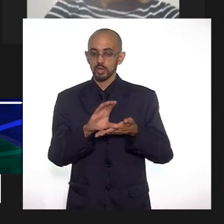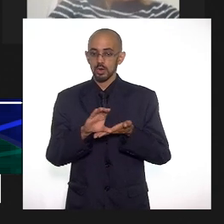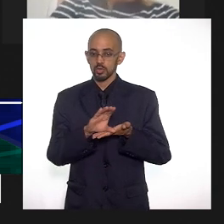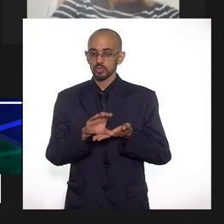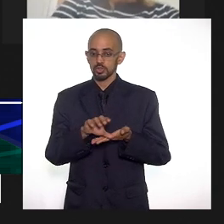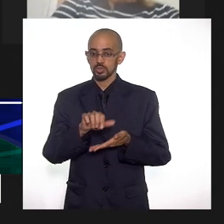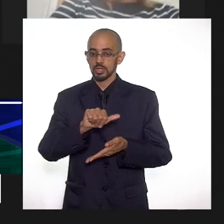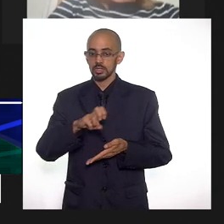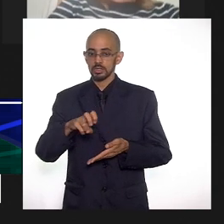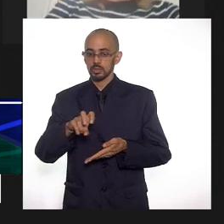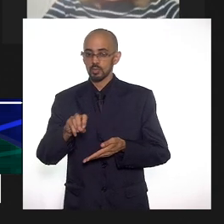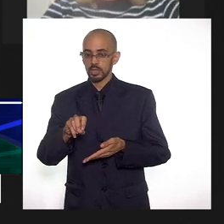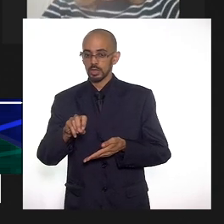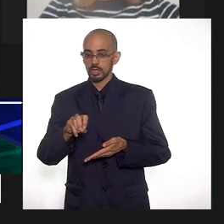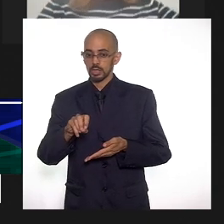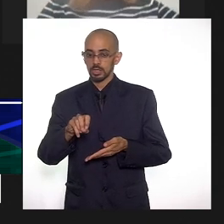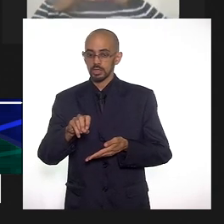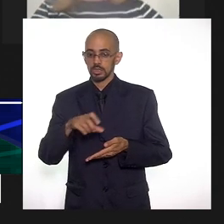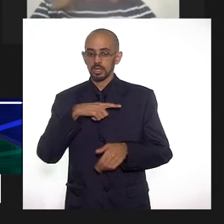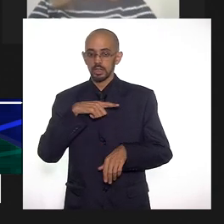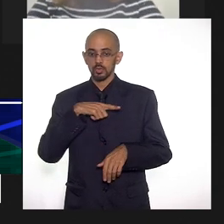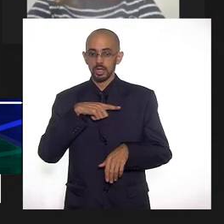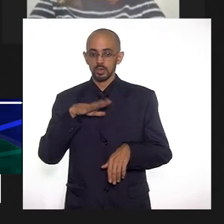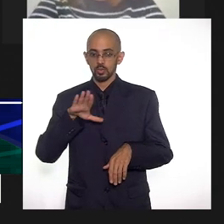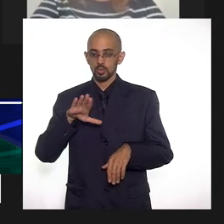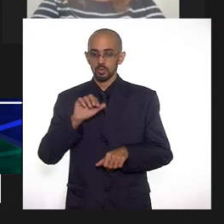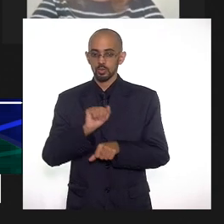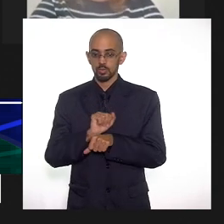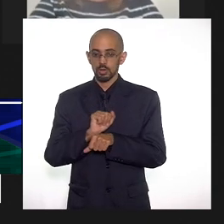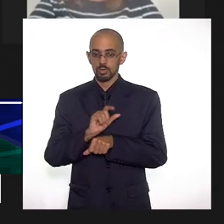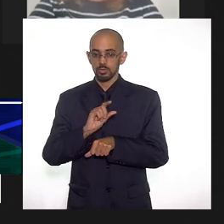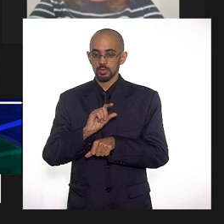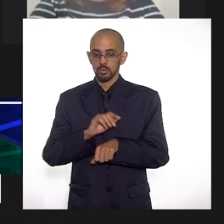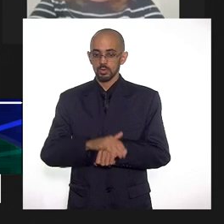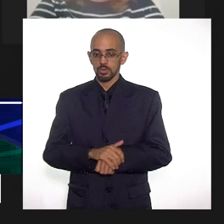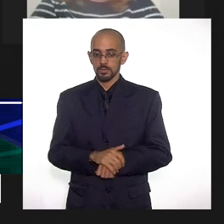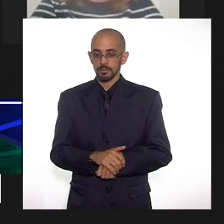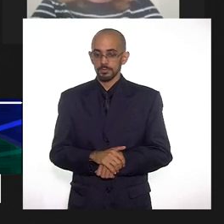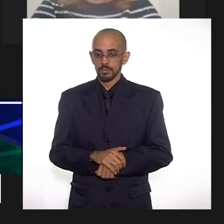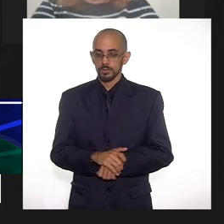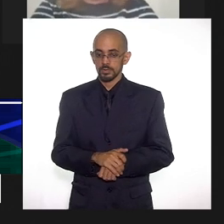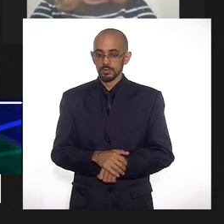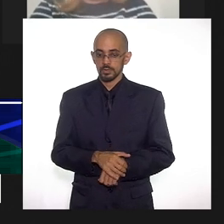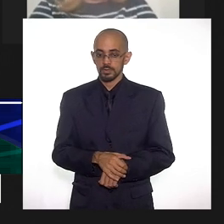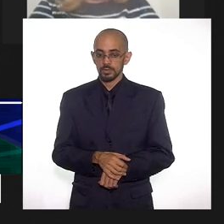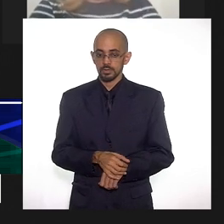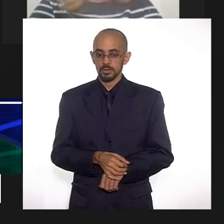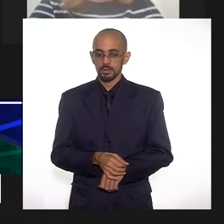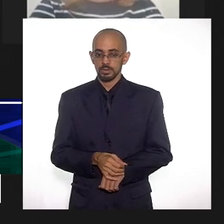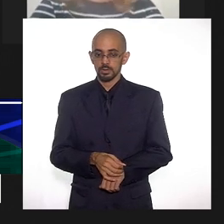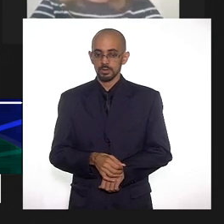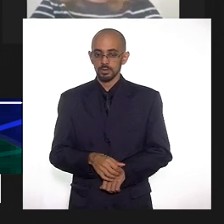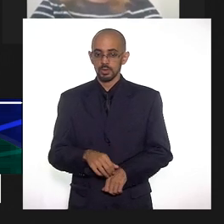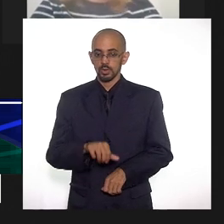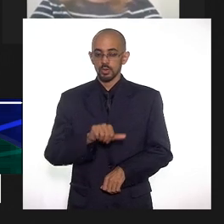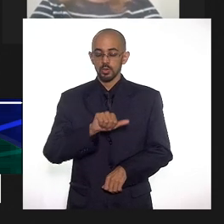Vossa Excelência tem? Tem sim, cadê? Qual é o número? Por favor.